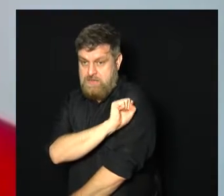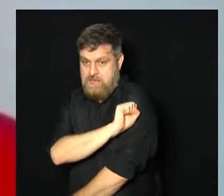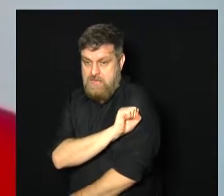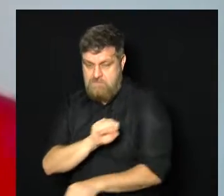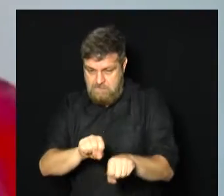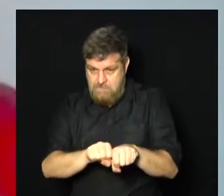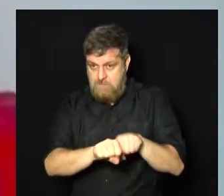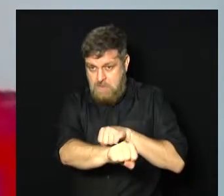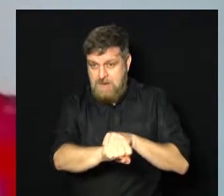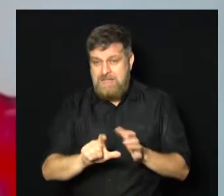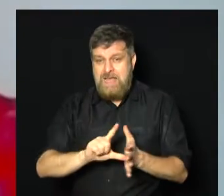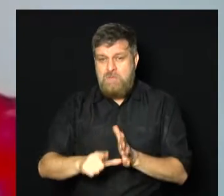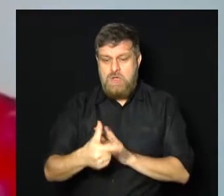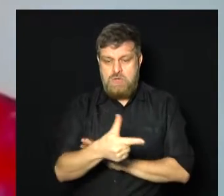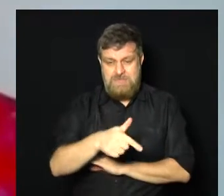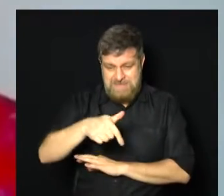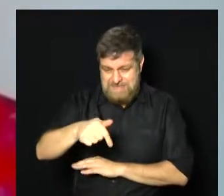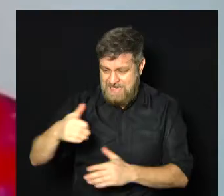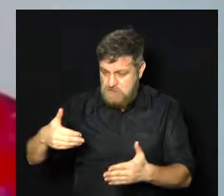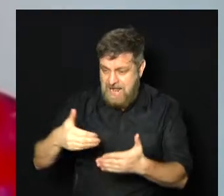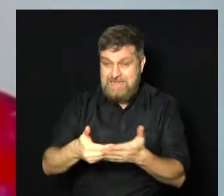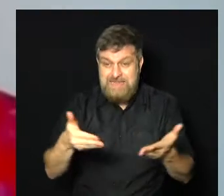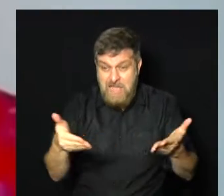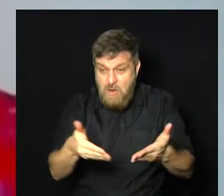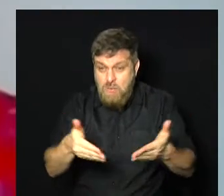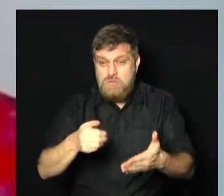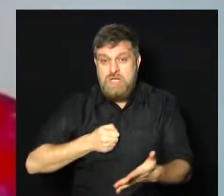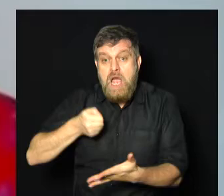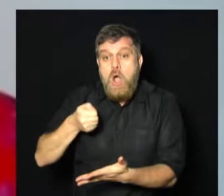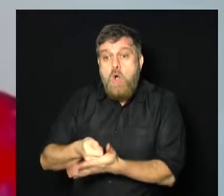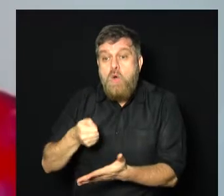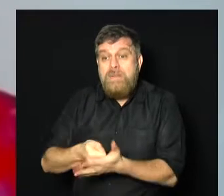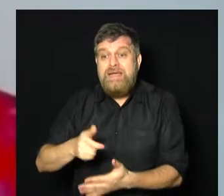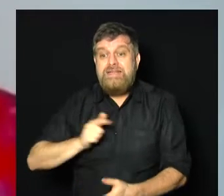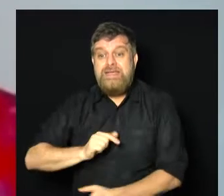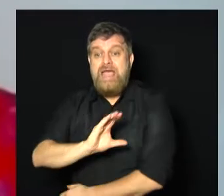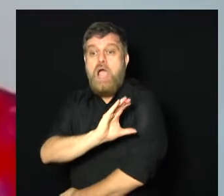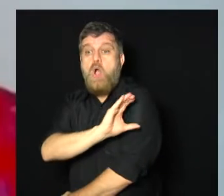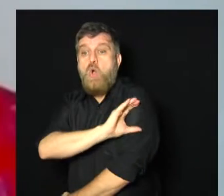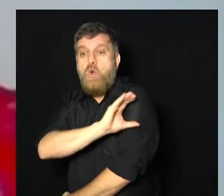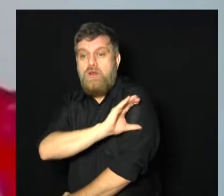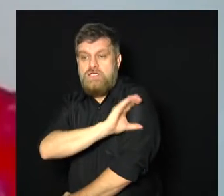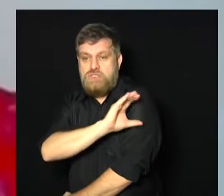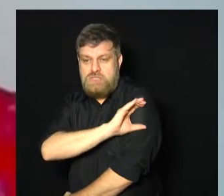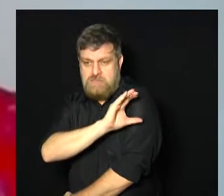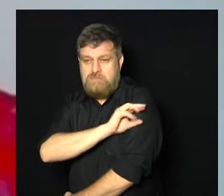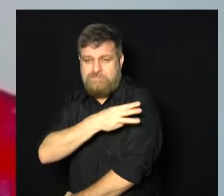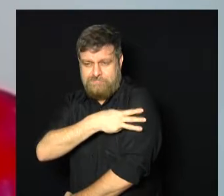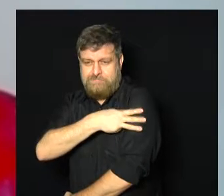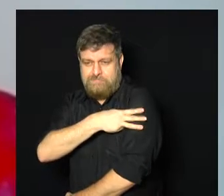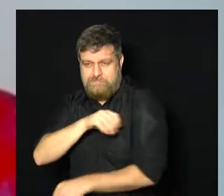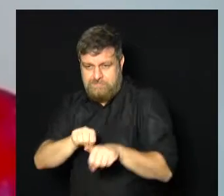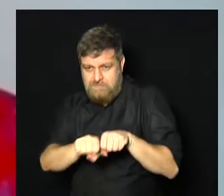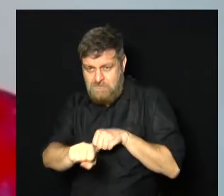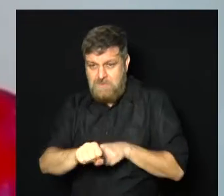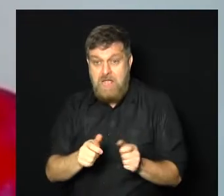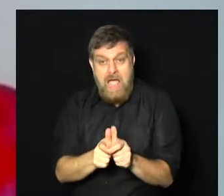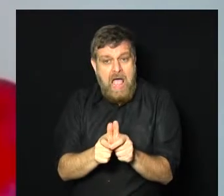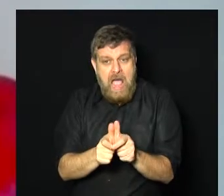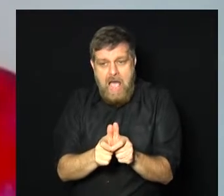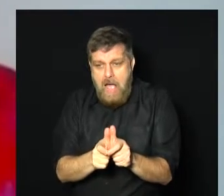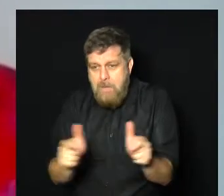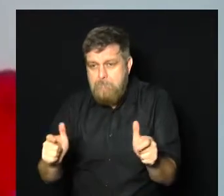e de 2007 até os dias atuais, a exigência é o ensino médio completo. embora a maioria de nós, né, eu não